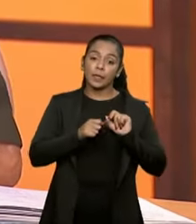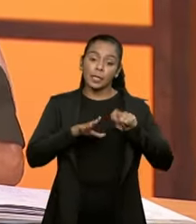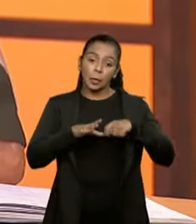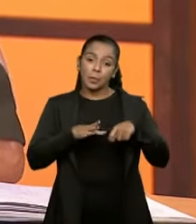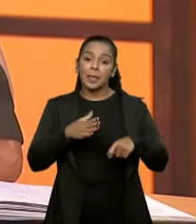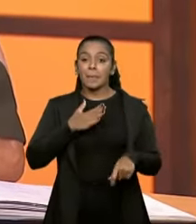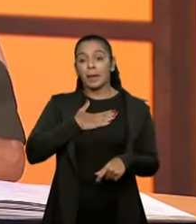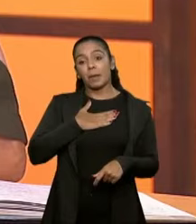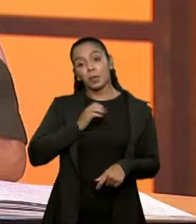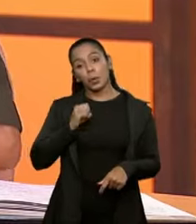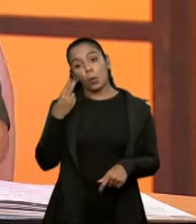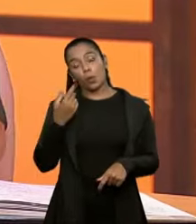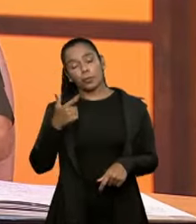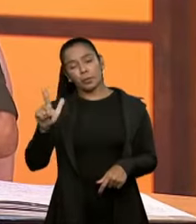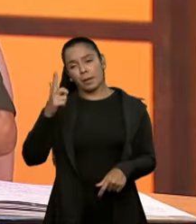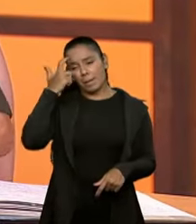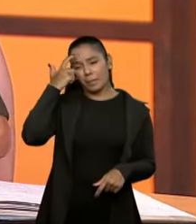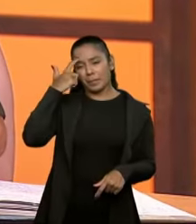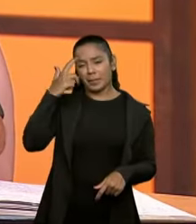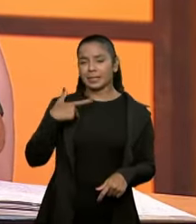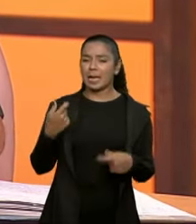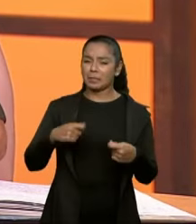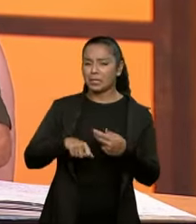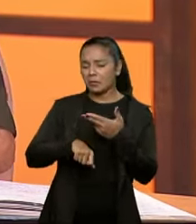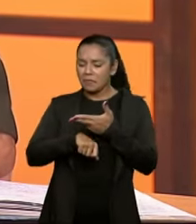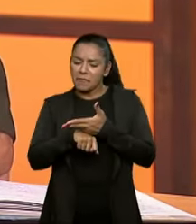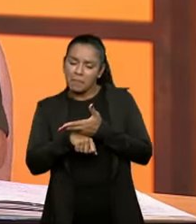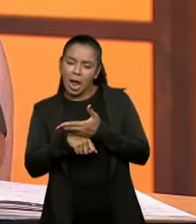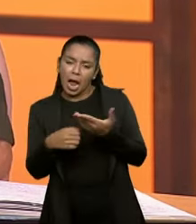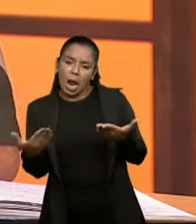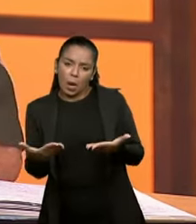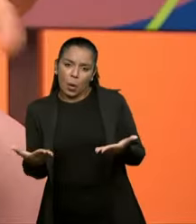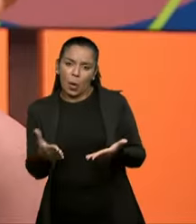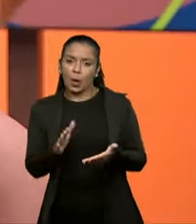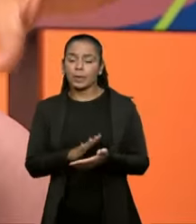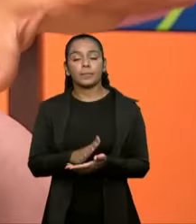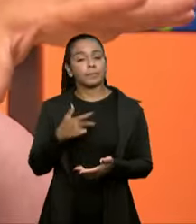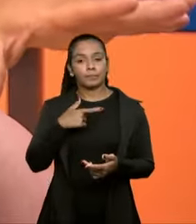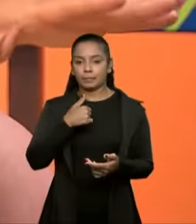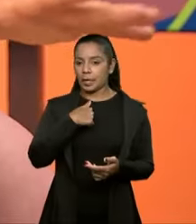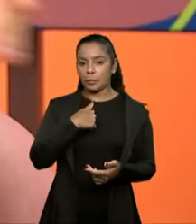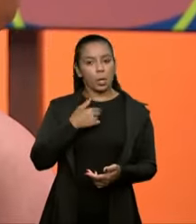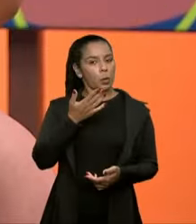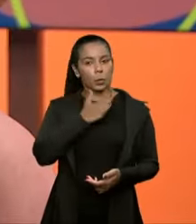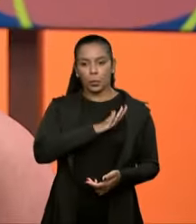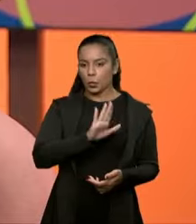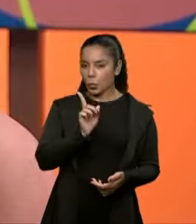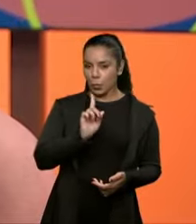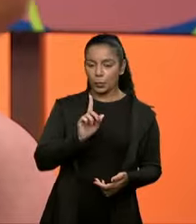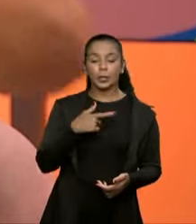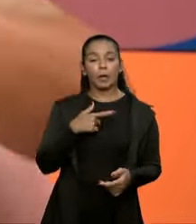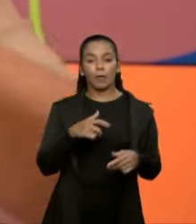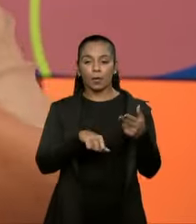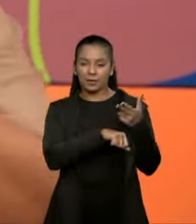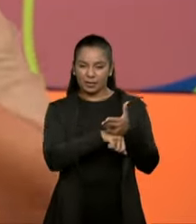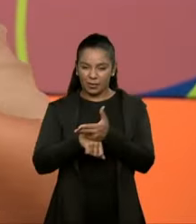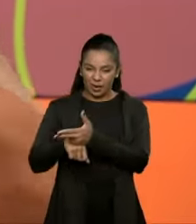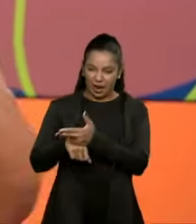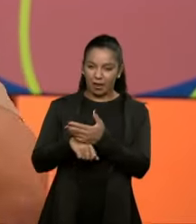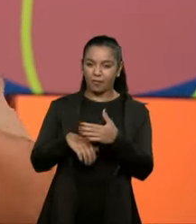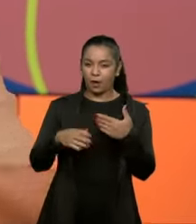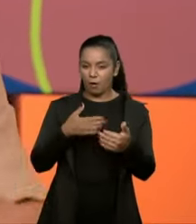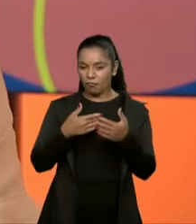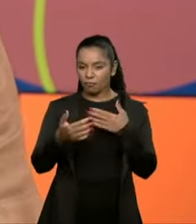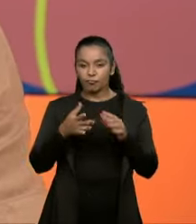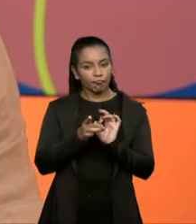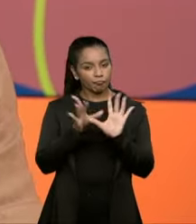pouco, que começava a pensar muito assim, ah, eu tenho que filmar, tem que fazer isso, né, agora. Não, pra mim eu já não gostava mesmo. Aí quando eu gravo uns assim, meio a moda